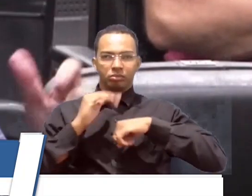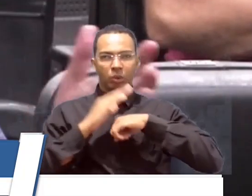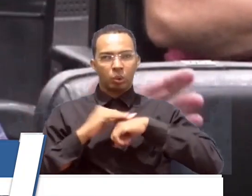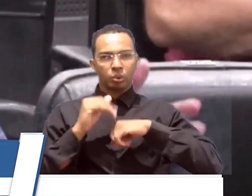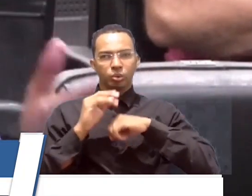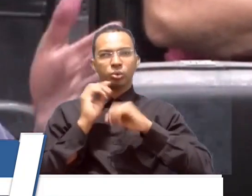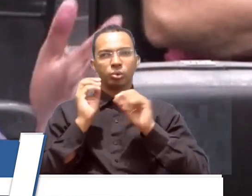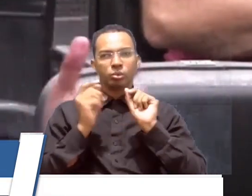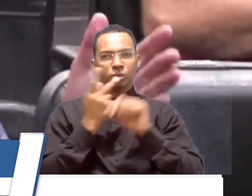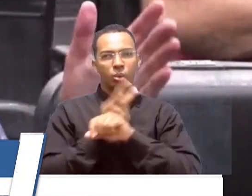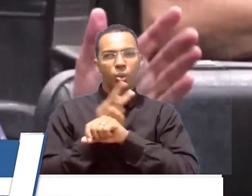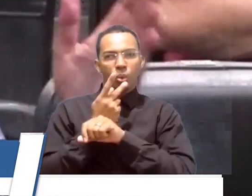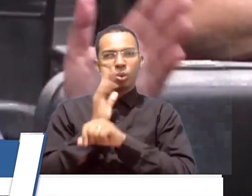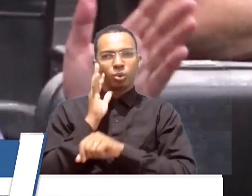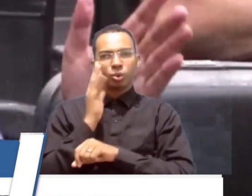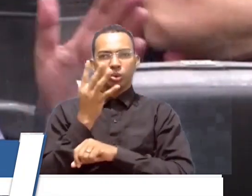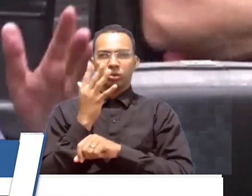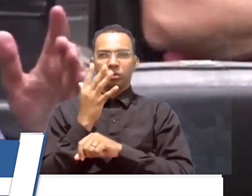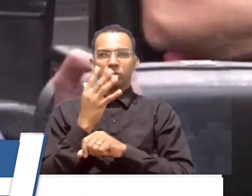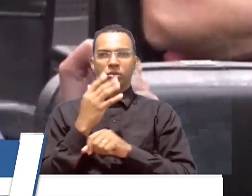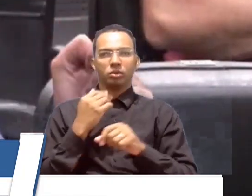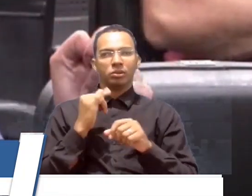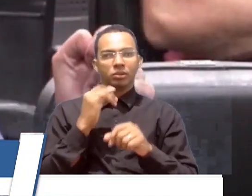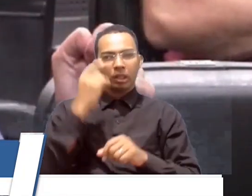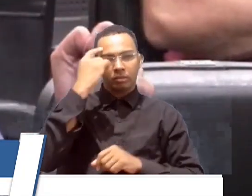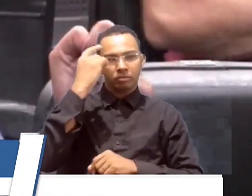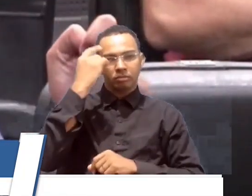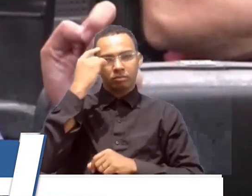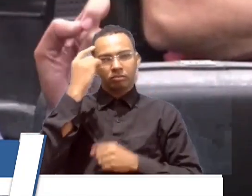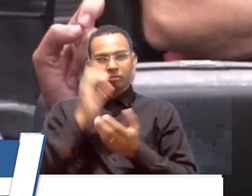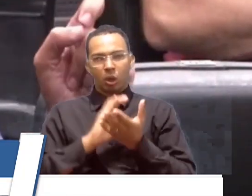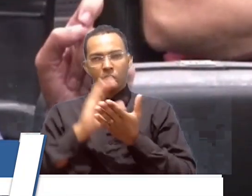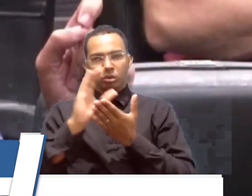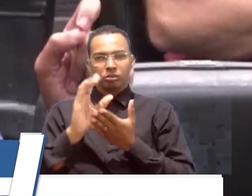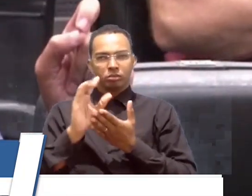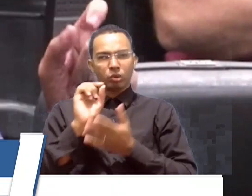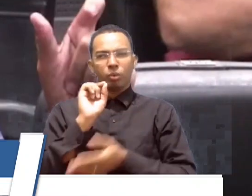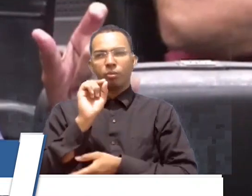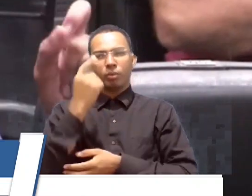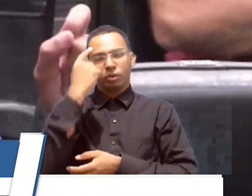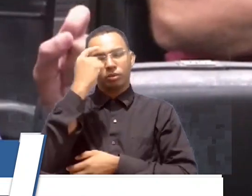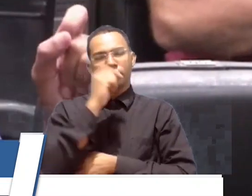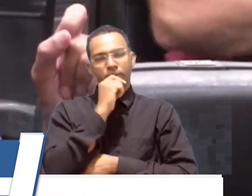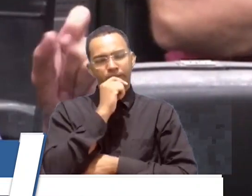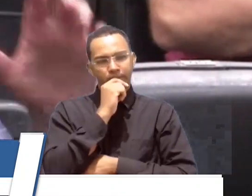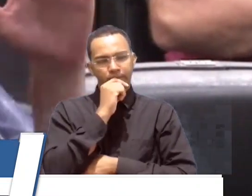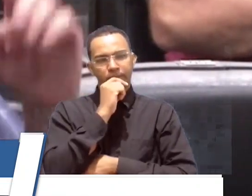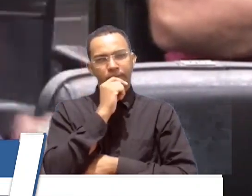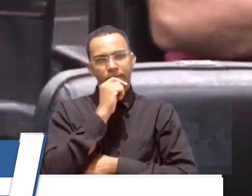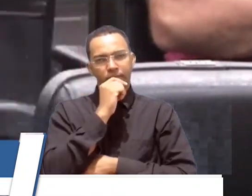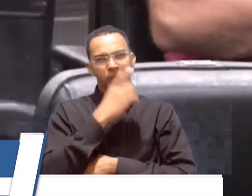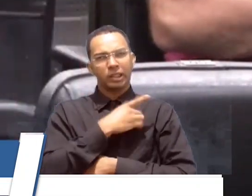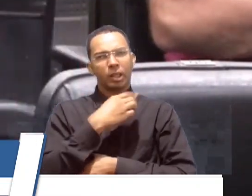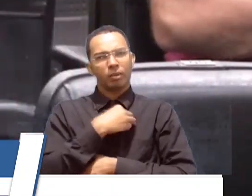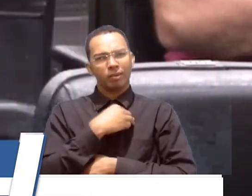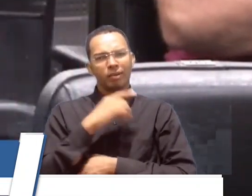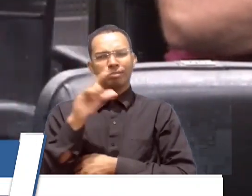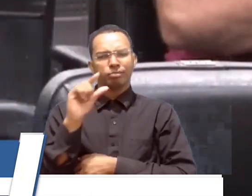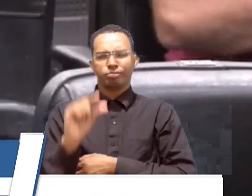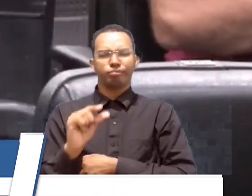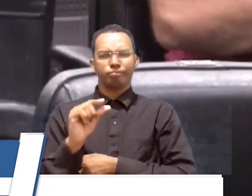alternativa. Porque quando a gente pensa de investimento, Della Mota, é muito baixo, não fica mais